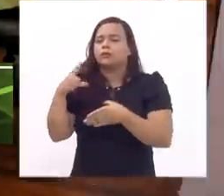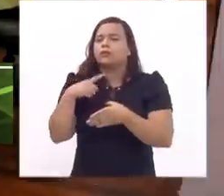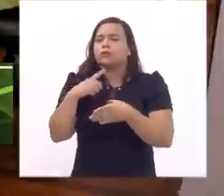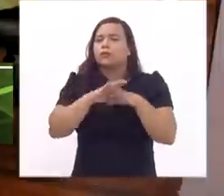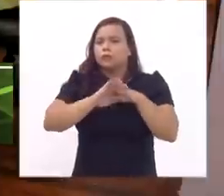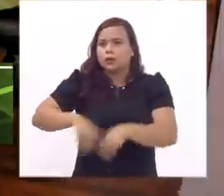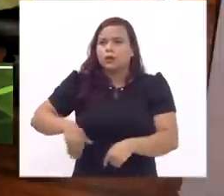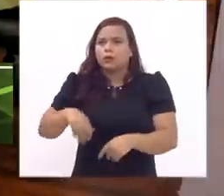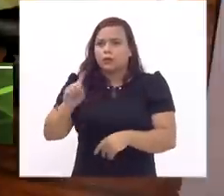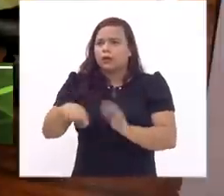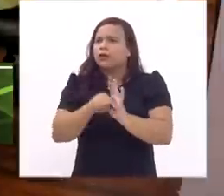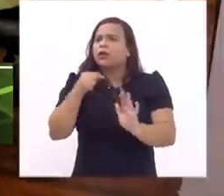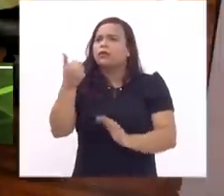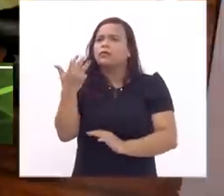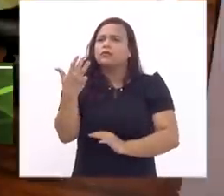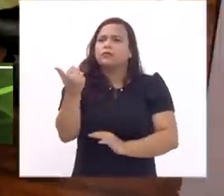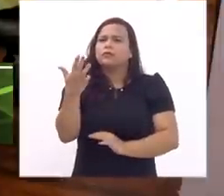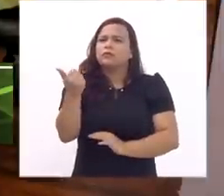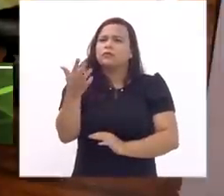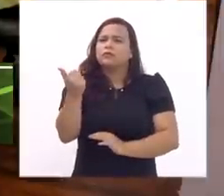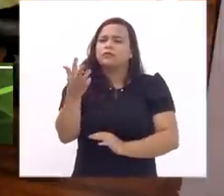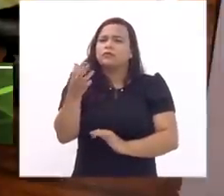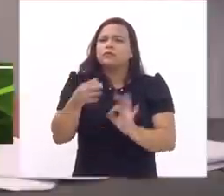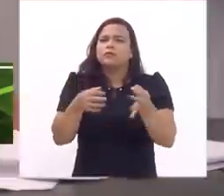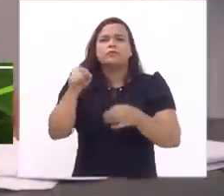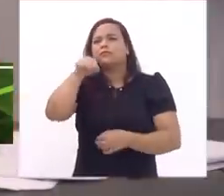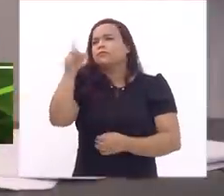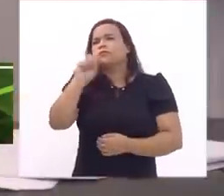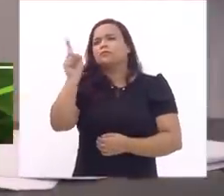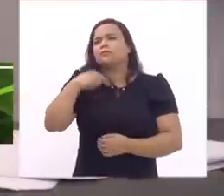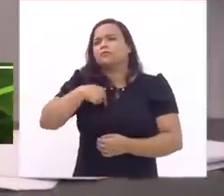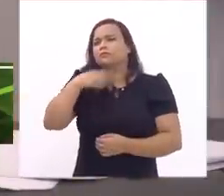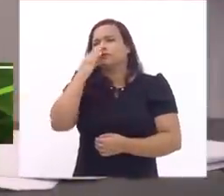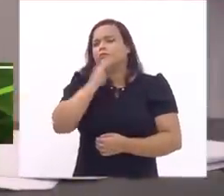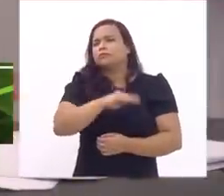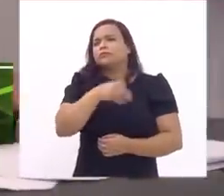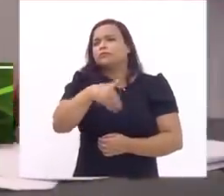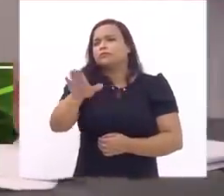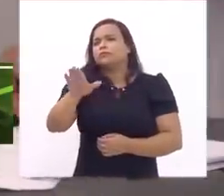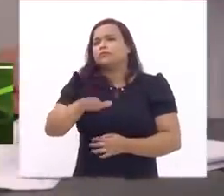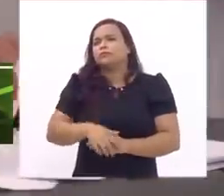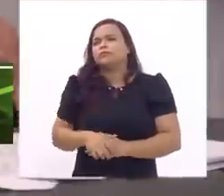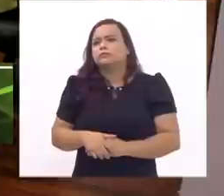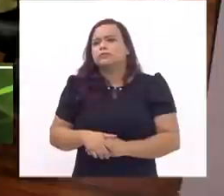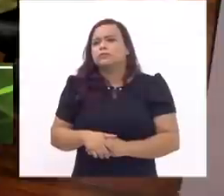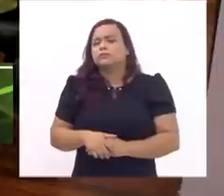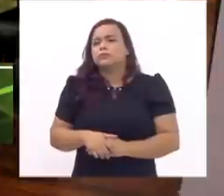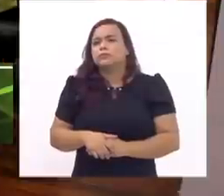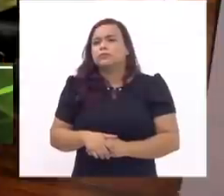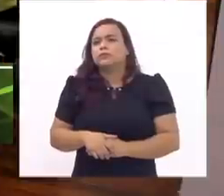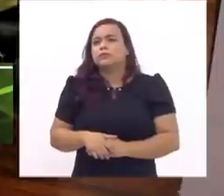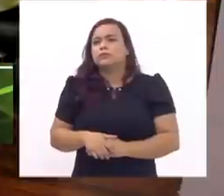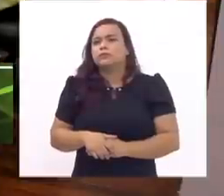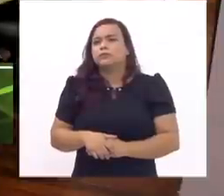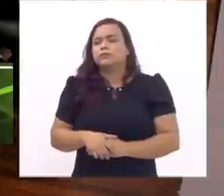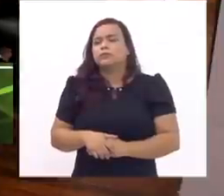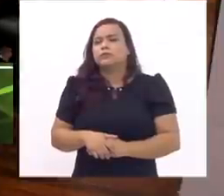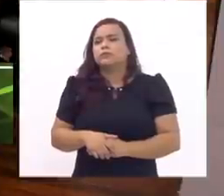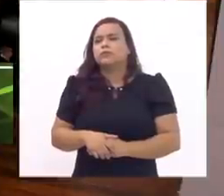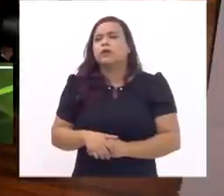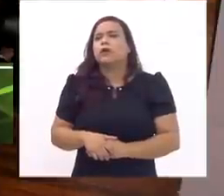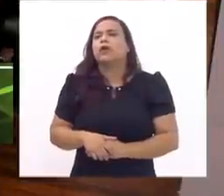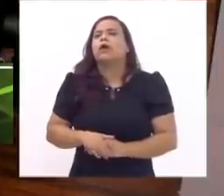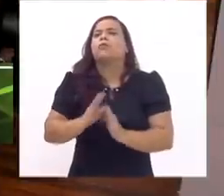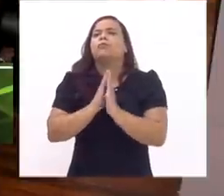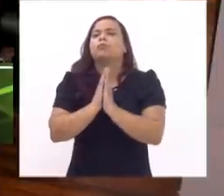o 13º do Fábio Silva. Ah, essa não, passei direto. Pois é. Eu só queria fazer uma defesinha. Então, por